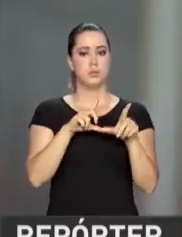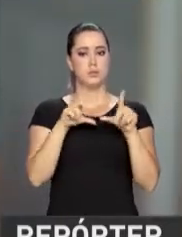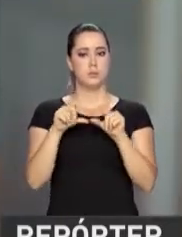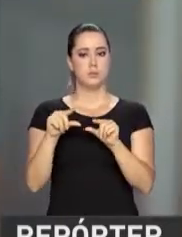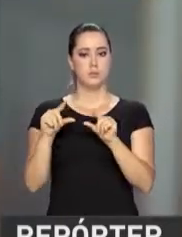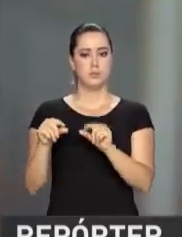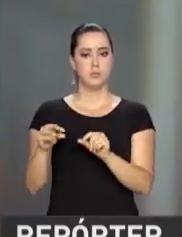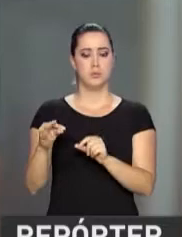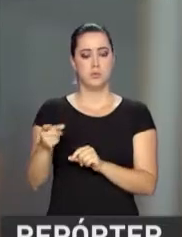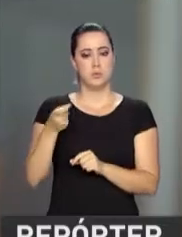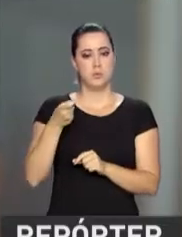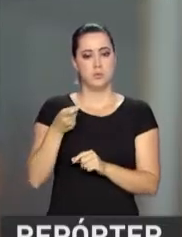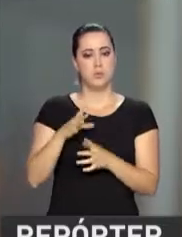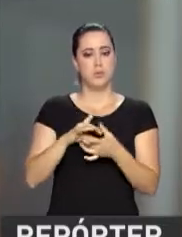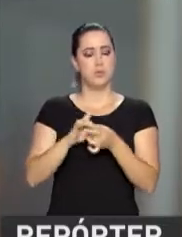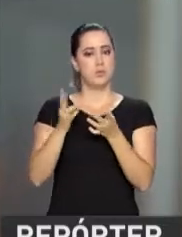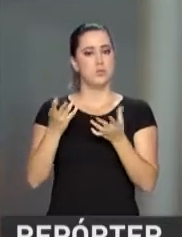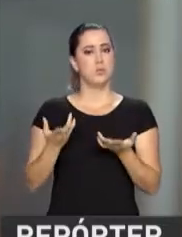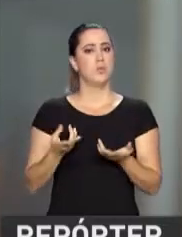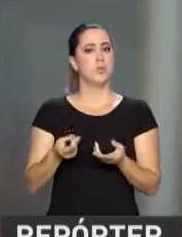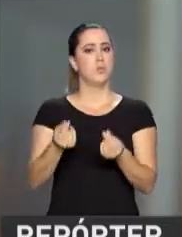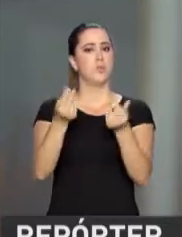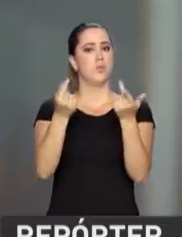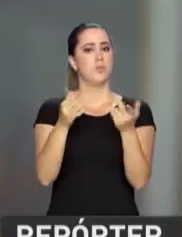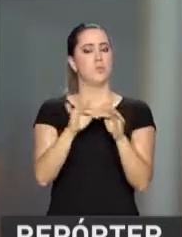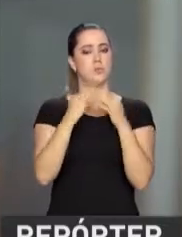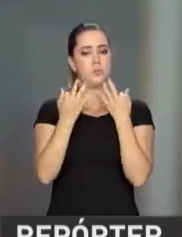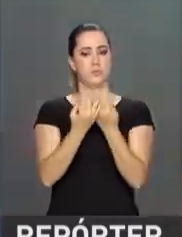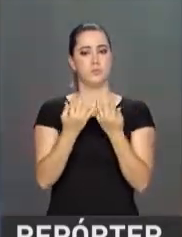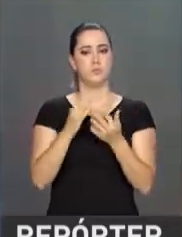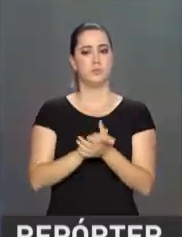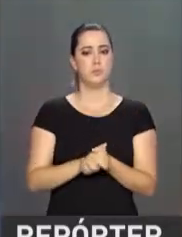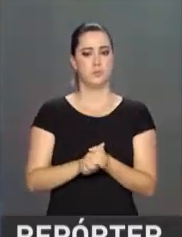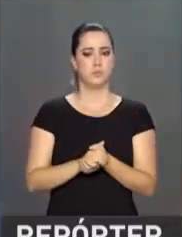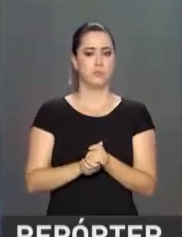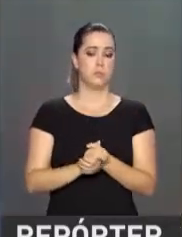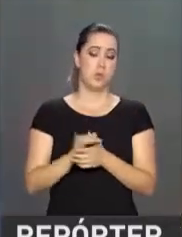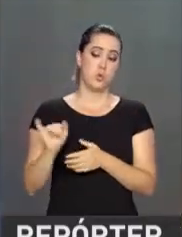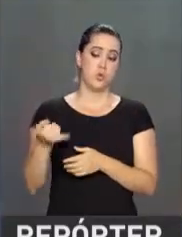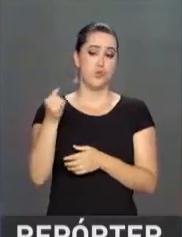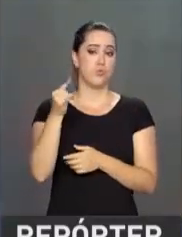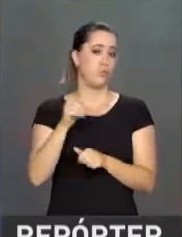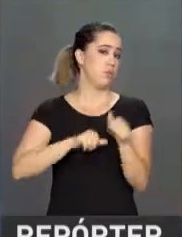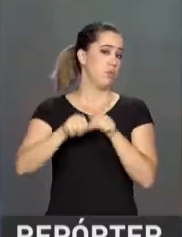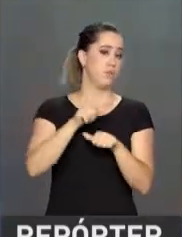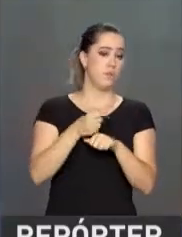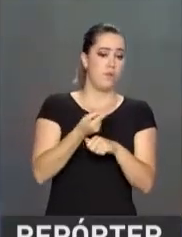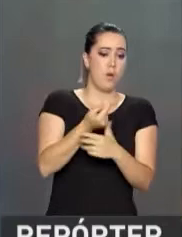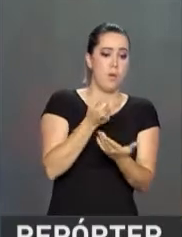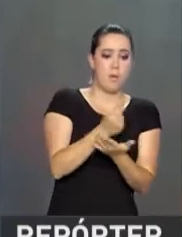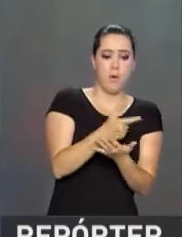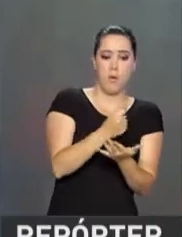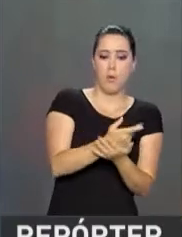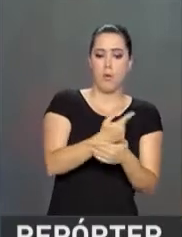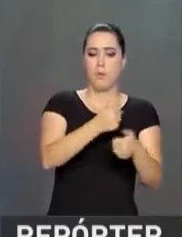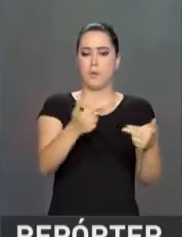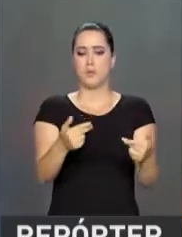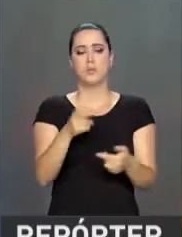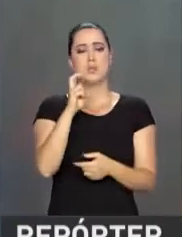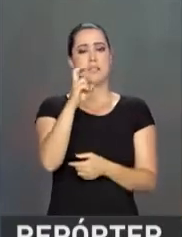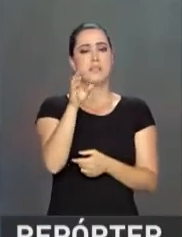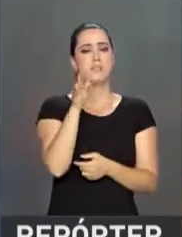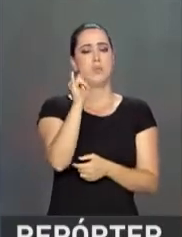das taxas libera espaço no orçamento das famílias ao invés de pagar juros as pessoas vão ter 5 bilhões de reais a mais